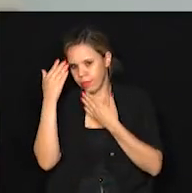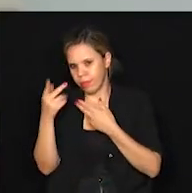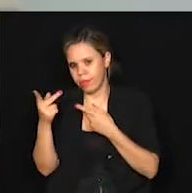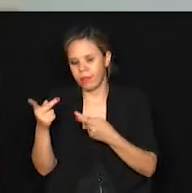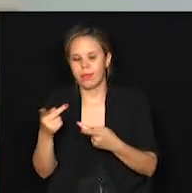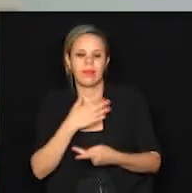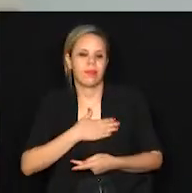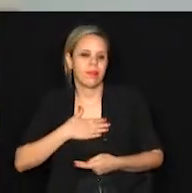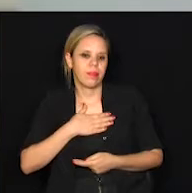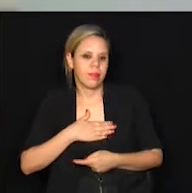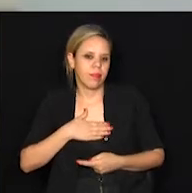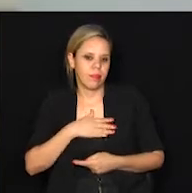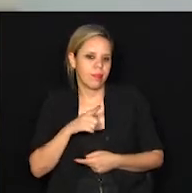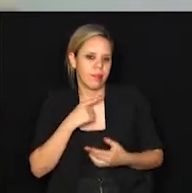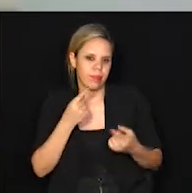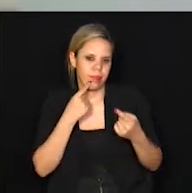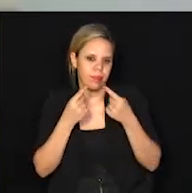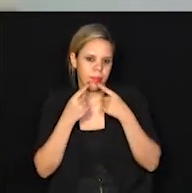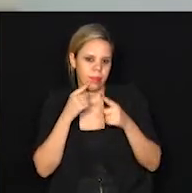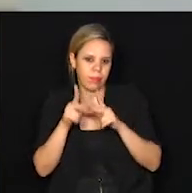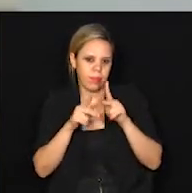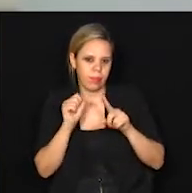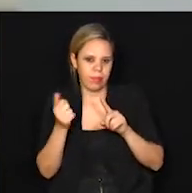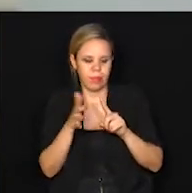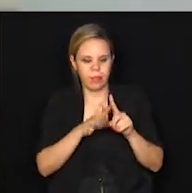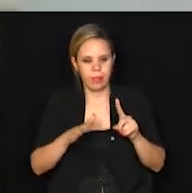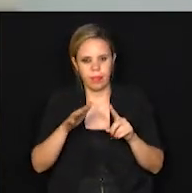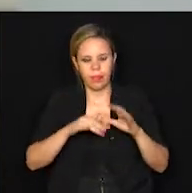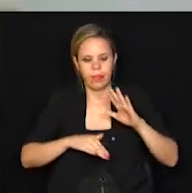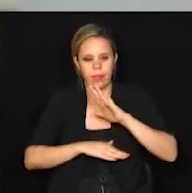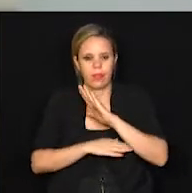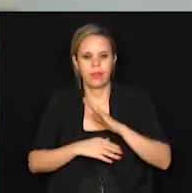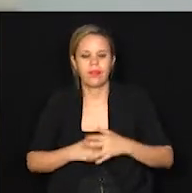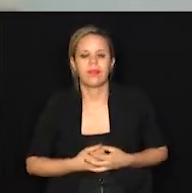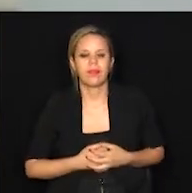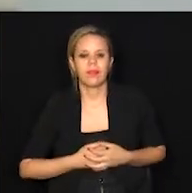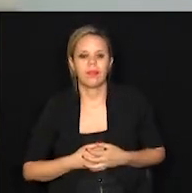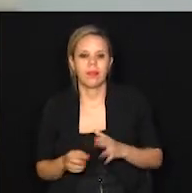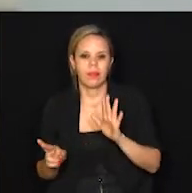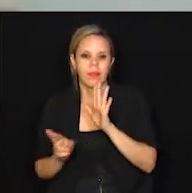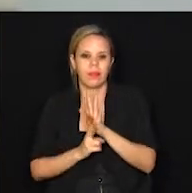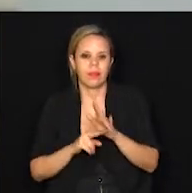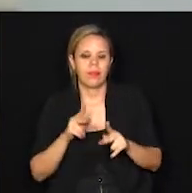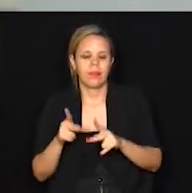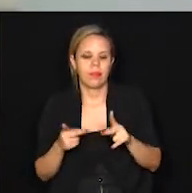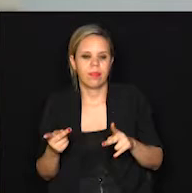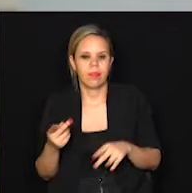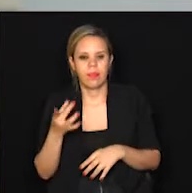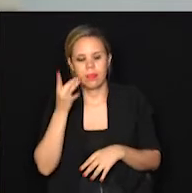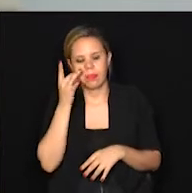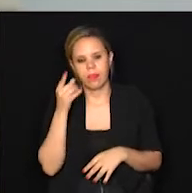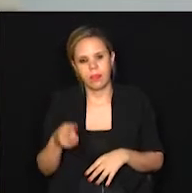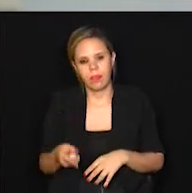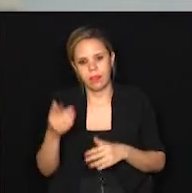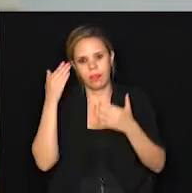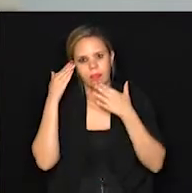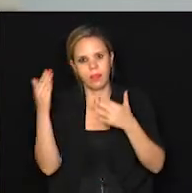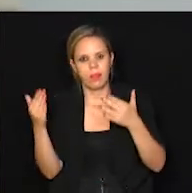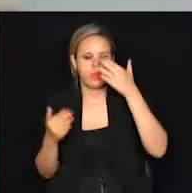sempre um prazer poder ter esse diálogo com a sociedade, né, com a Câmara, com as representatividades que estão aqui presentes.